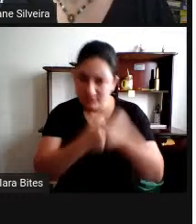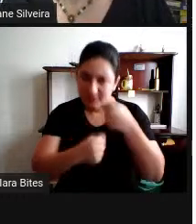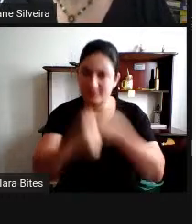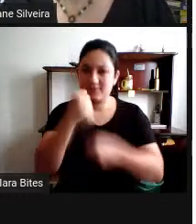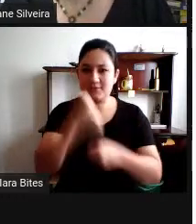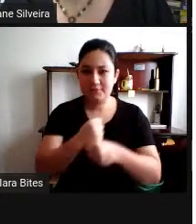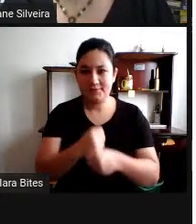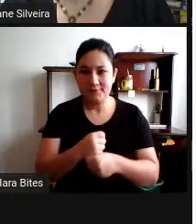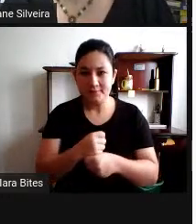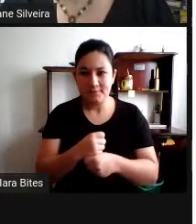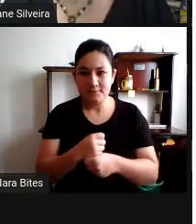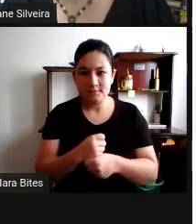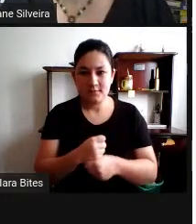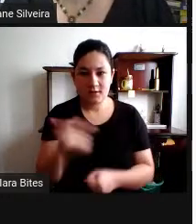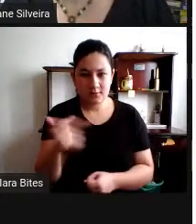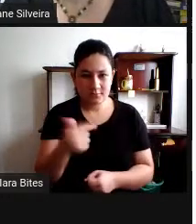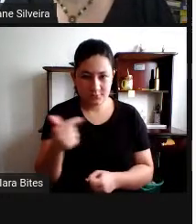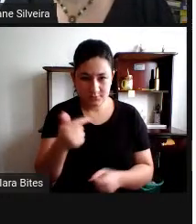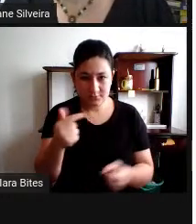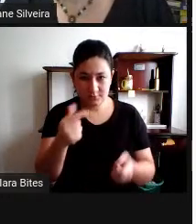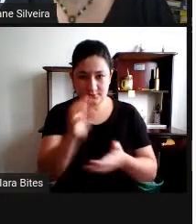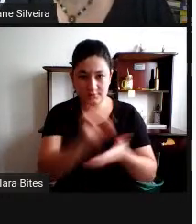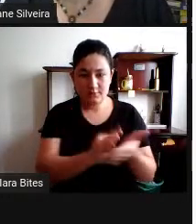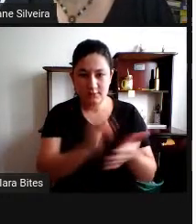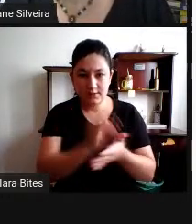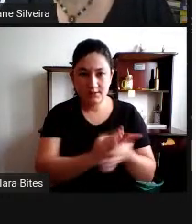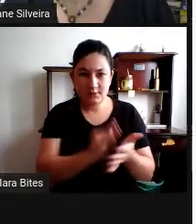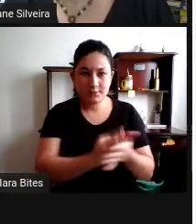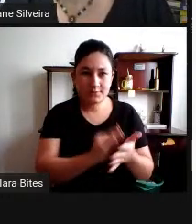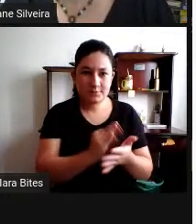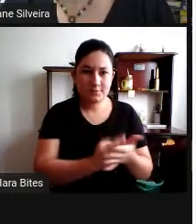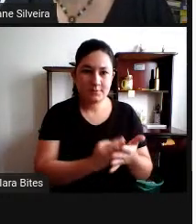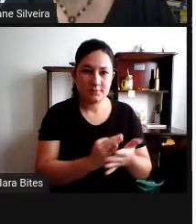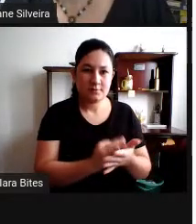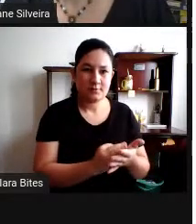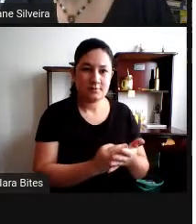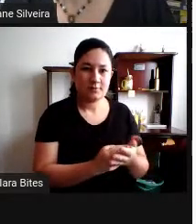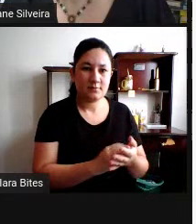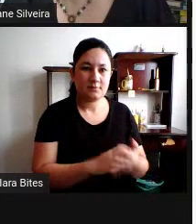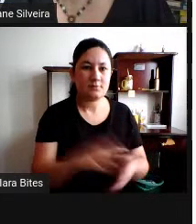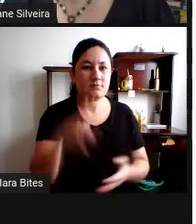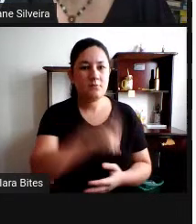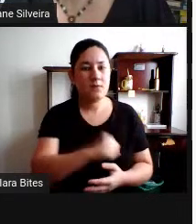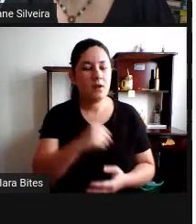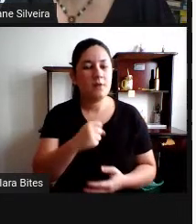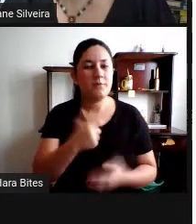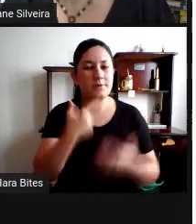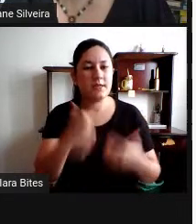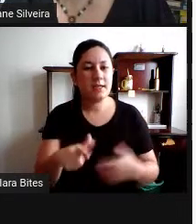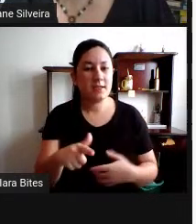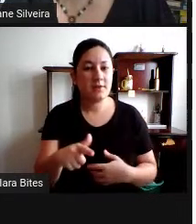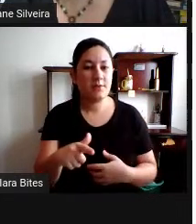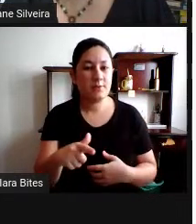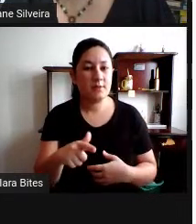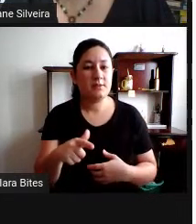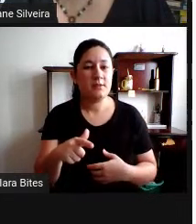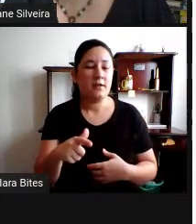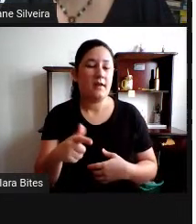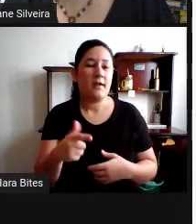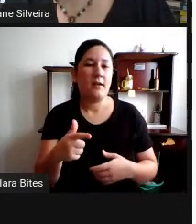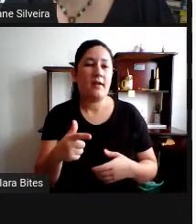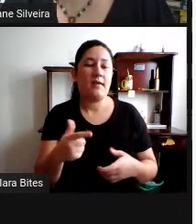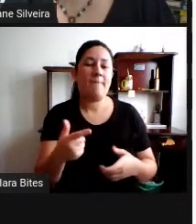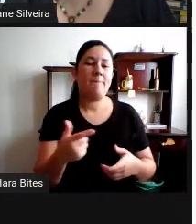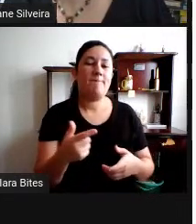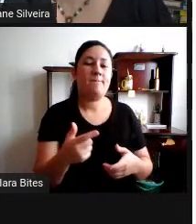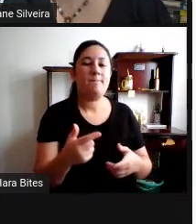E o segundo do Milner eu vou me valer do livro Amor da Língua, que é resultado de uma série de conferências do autor